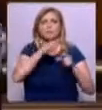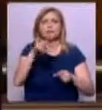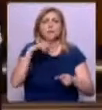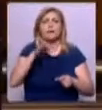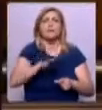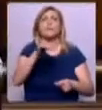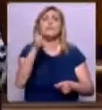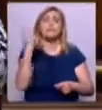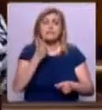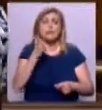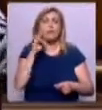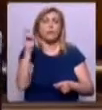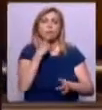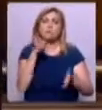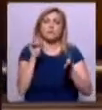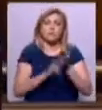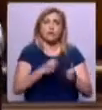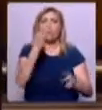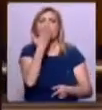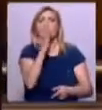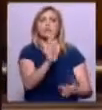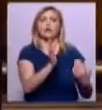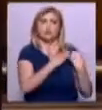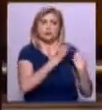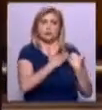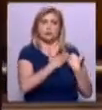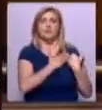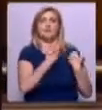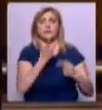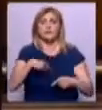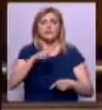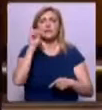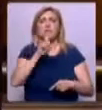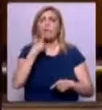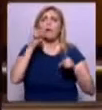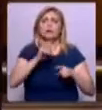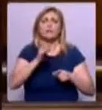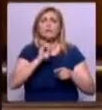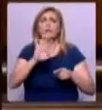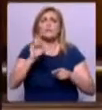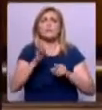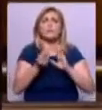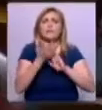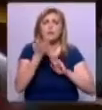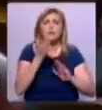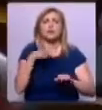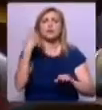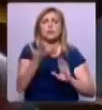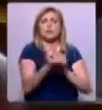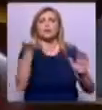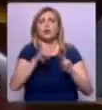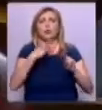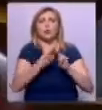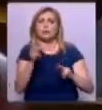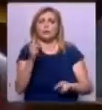ouvir a verdade, merecem uma atitude responsável e, sobretudo, não merecem que se devolva mais depressa para depois ter de tirar em dobro. A